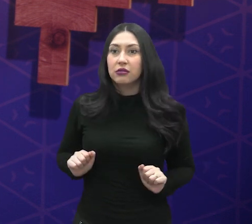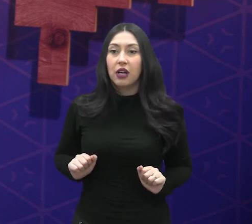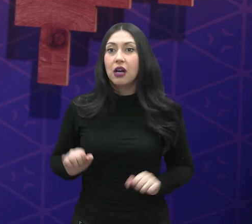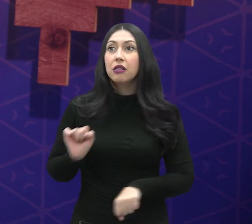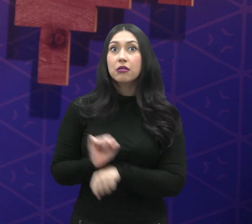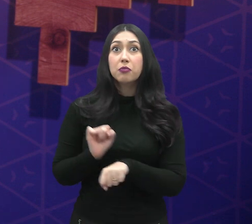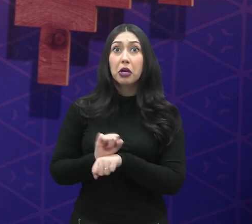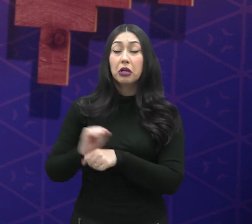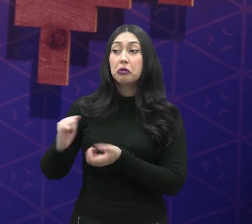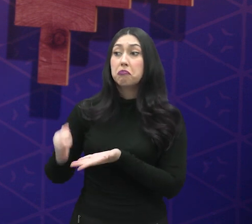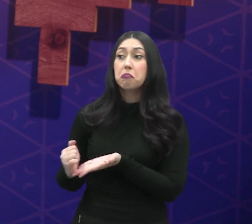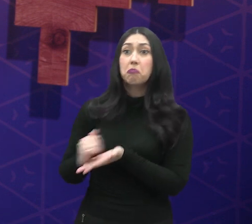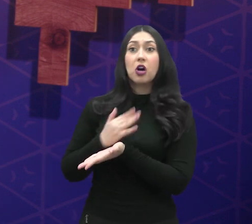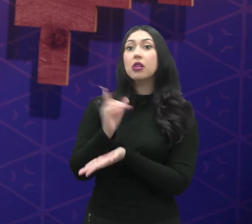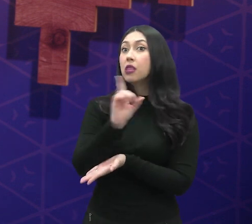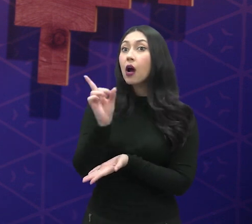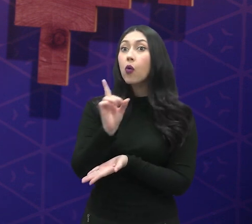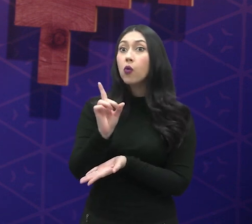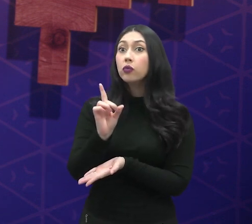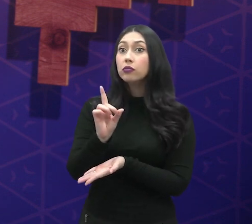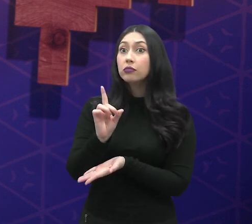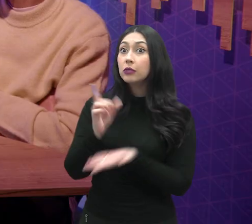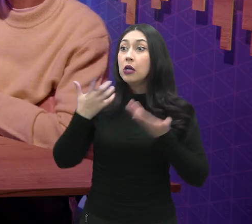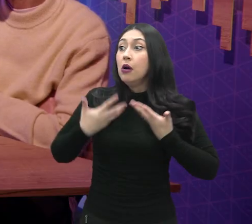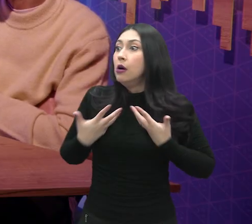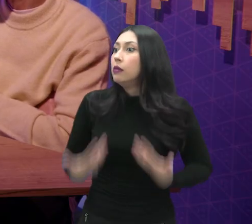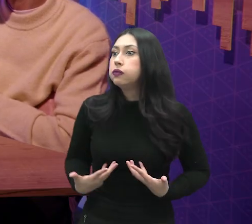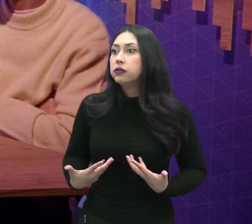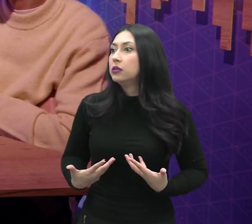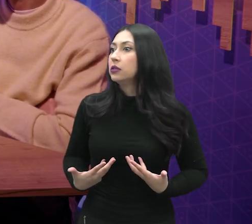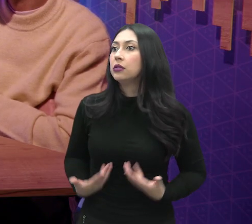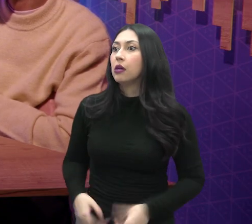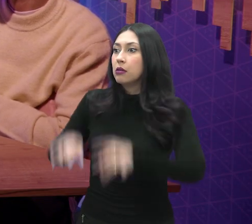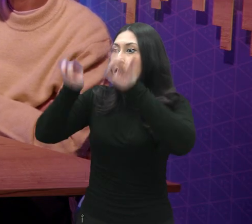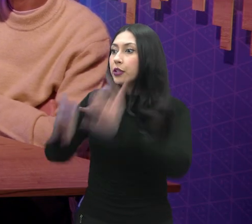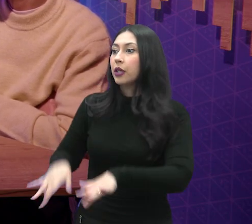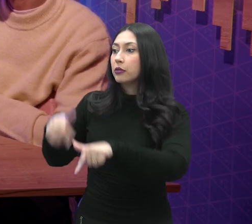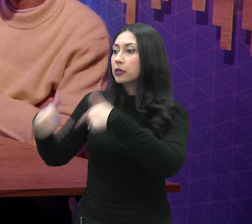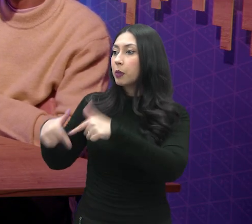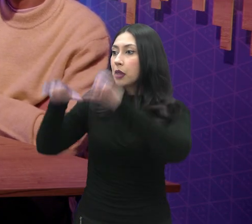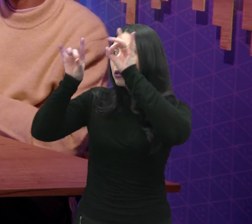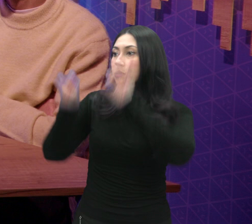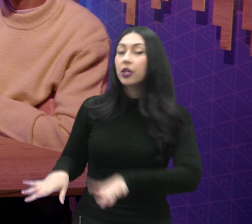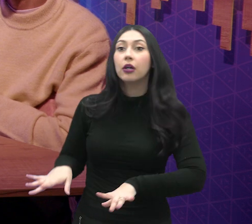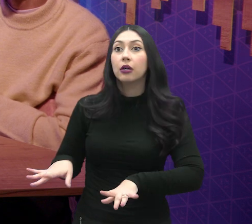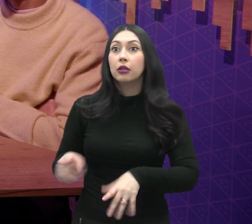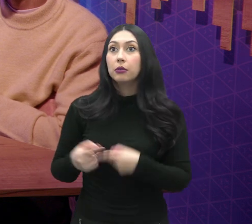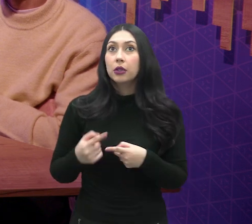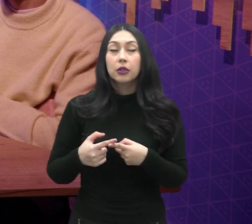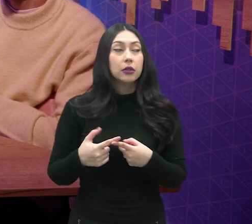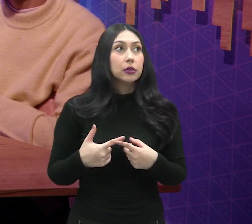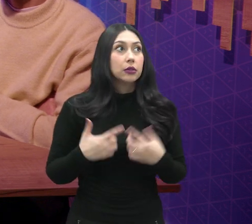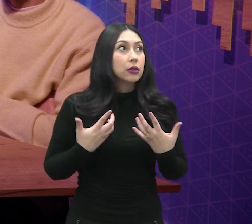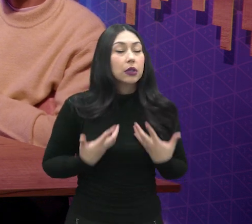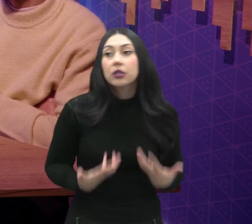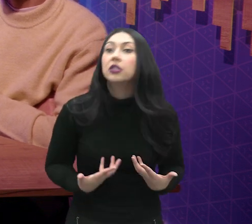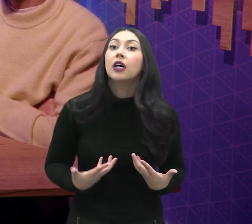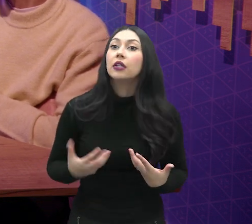demitidas, elas não estão mais esperando por isso. Estão cansadíssimas da situação de trabalho, ou porque não se